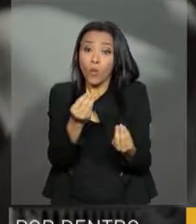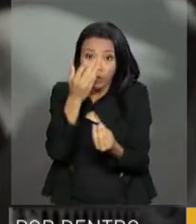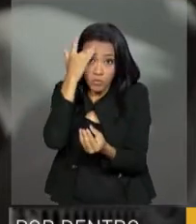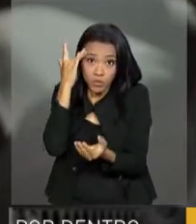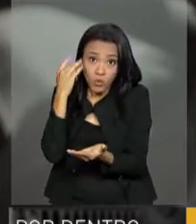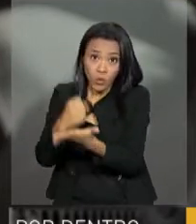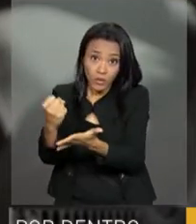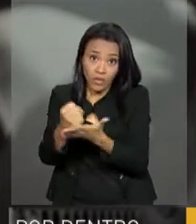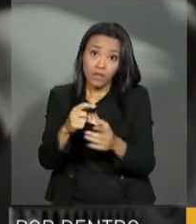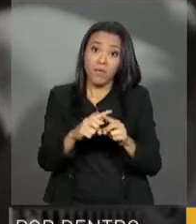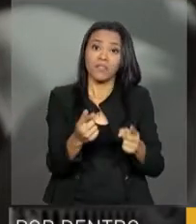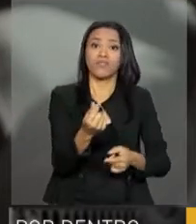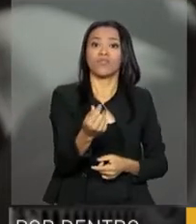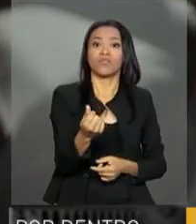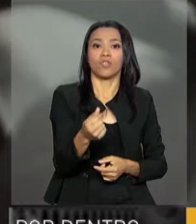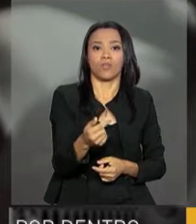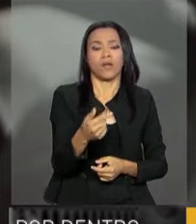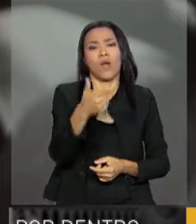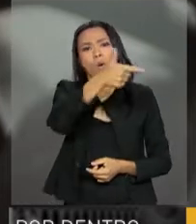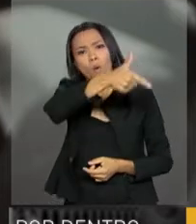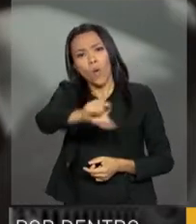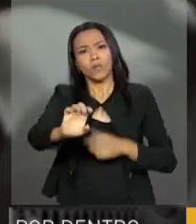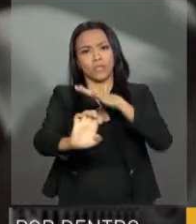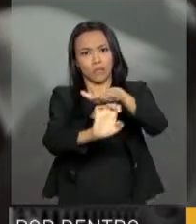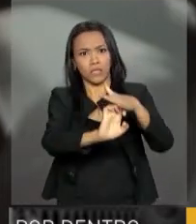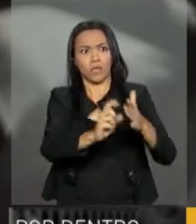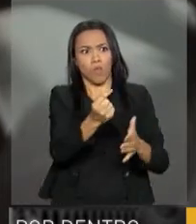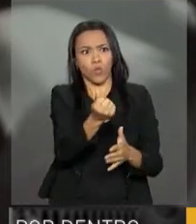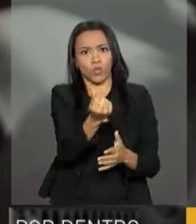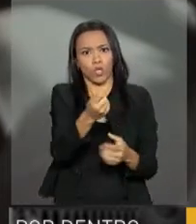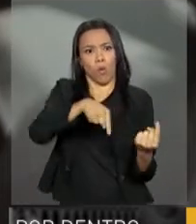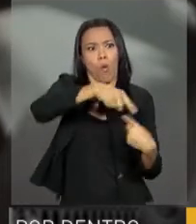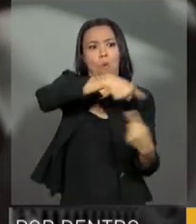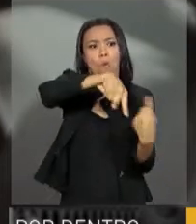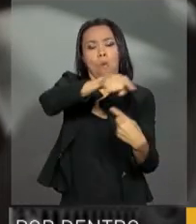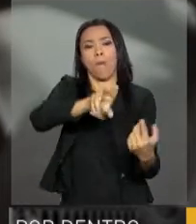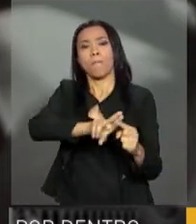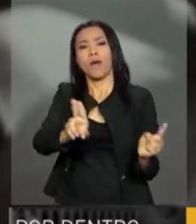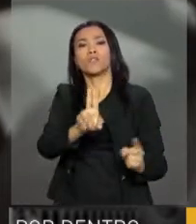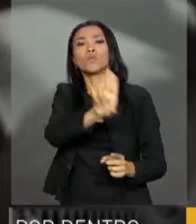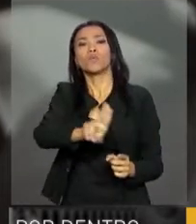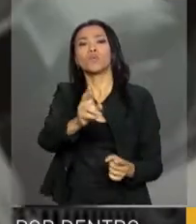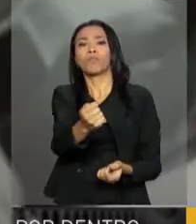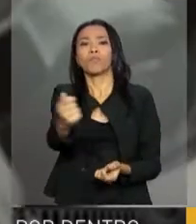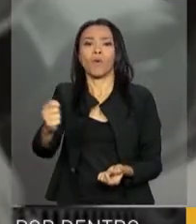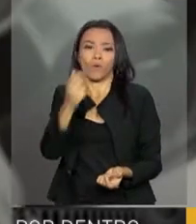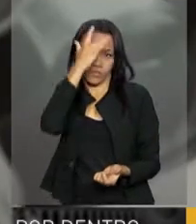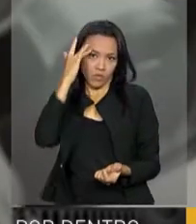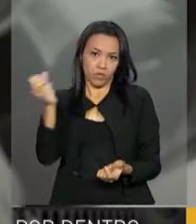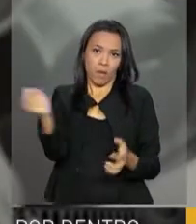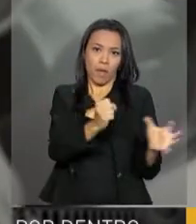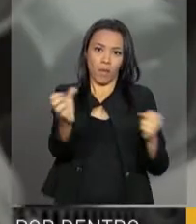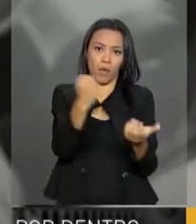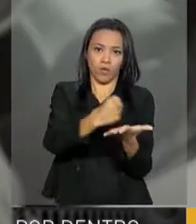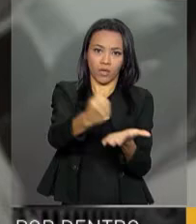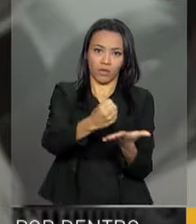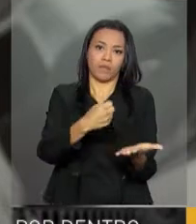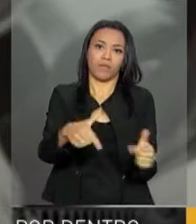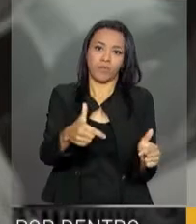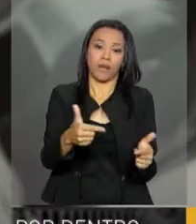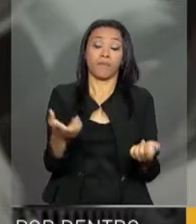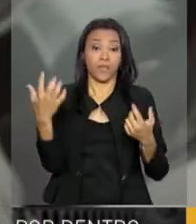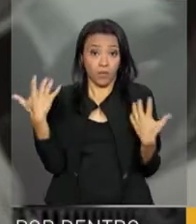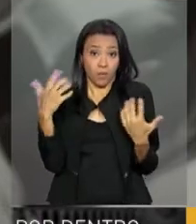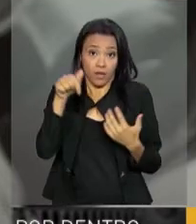grandes empresas têm intensidade de capital, mas usam pouca mão de obra. E aqui no Brasil nós damos